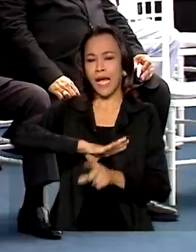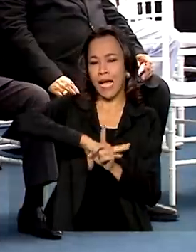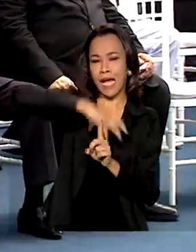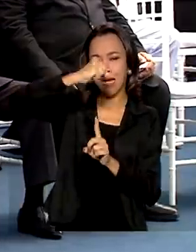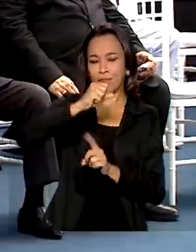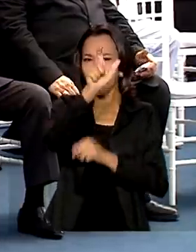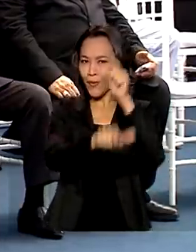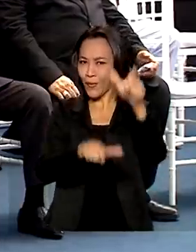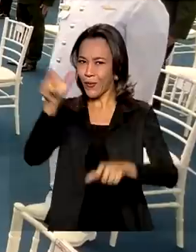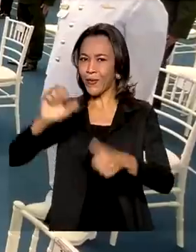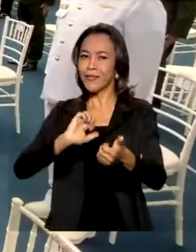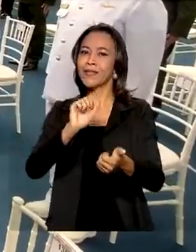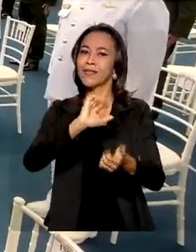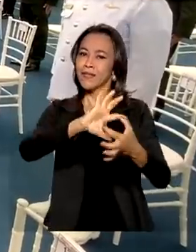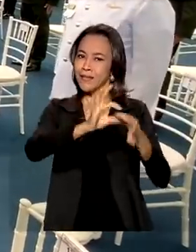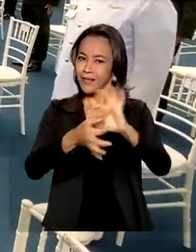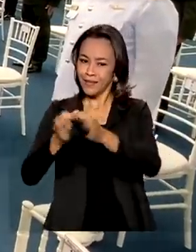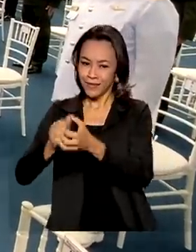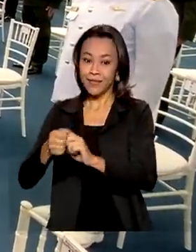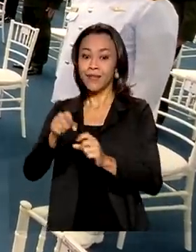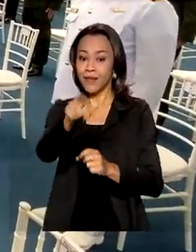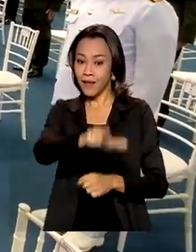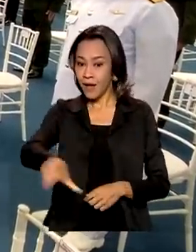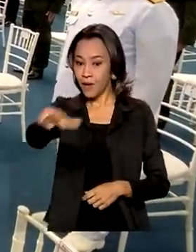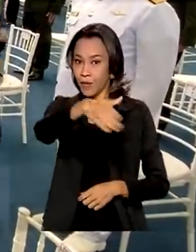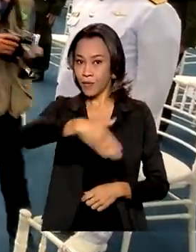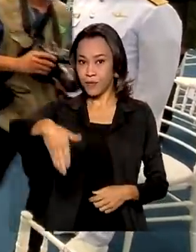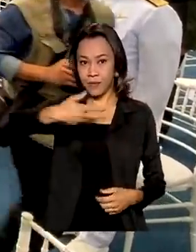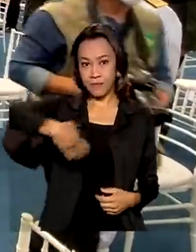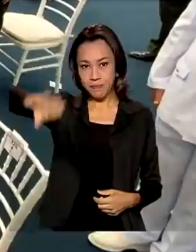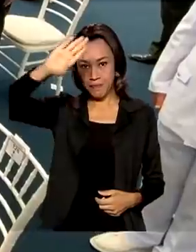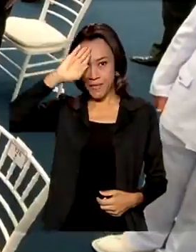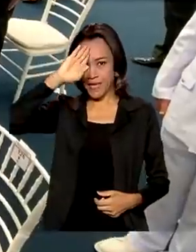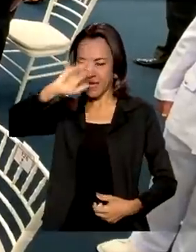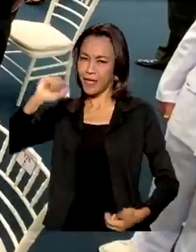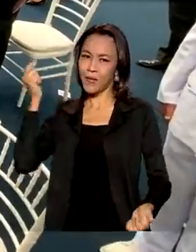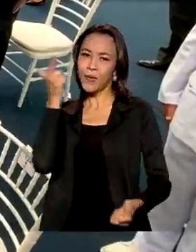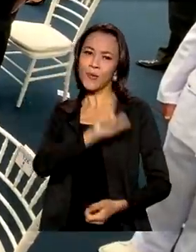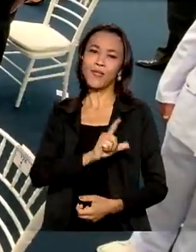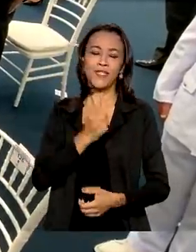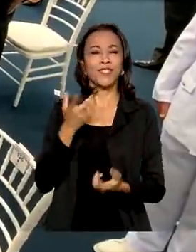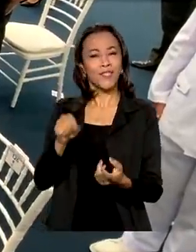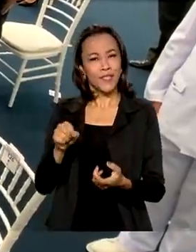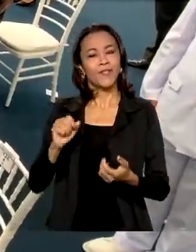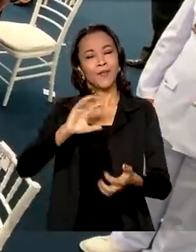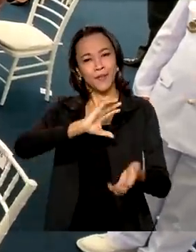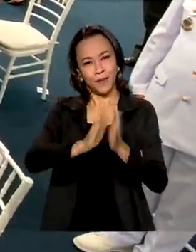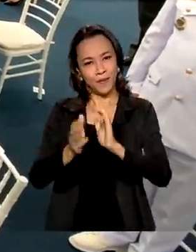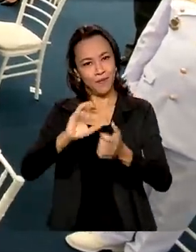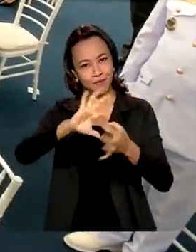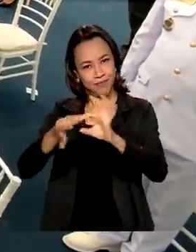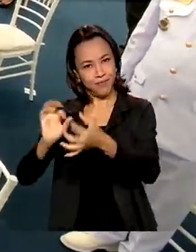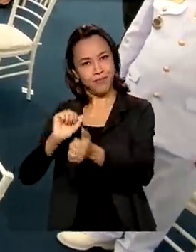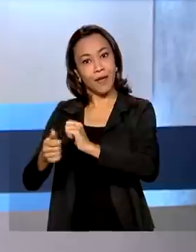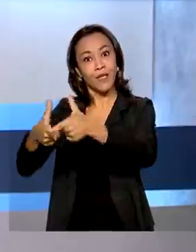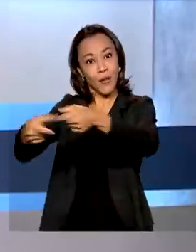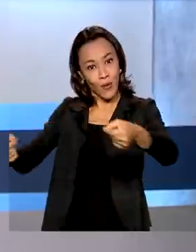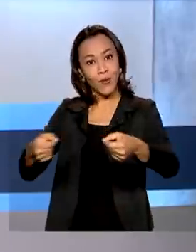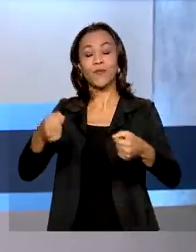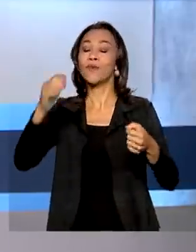Bolsonaro participa de homenagem aos atletas militares que foram medalhistas em Tóquio. A cerimônia aconteceu no Rio de